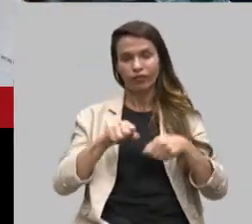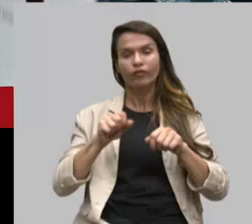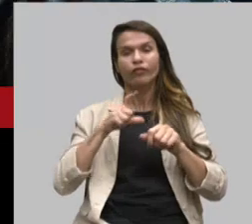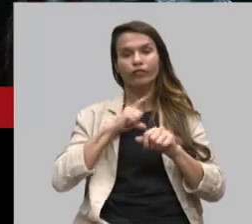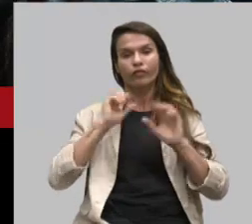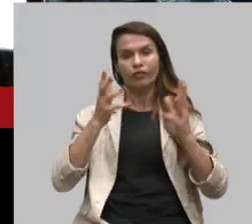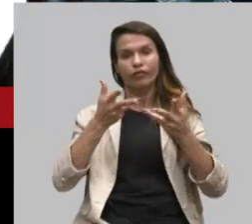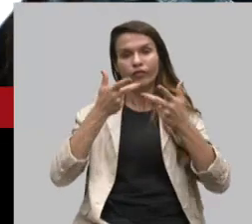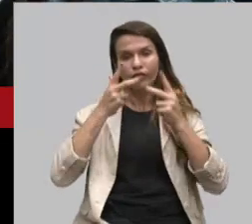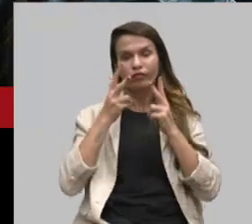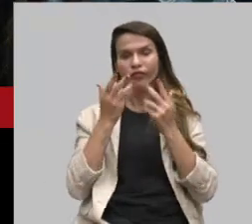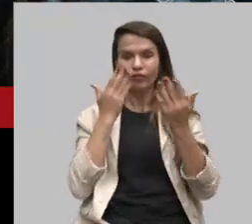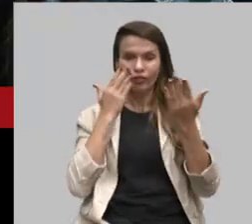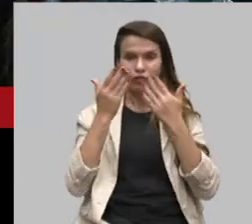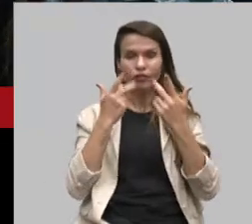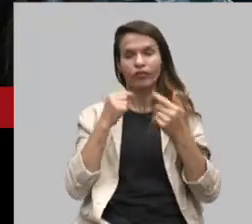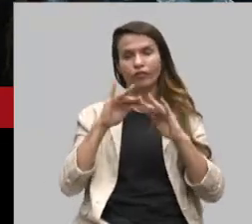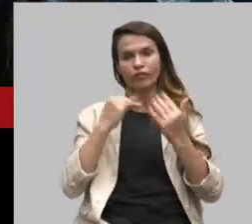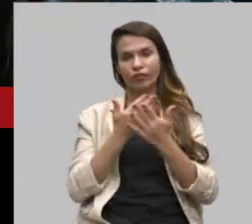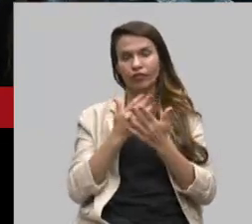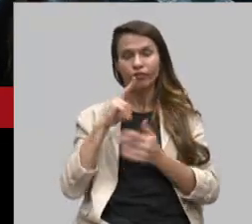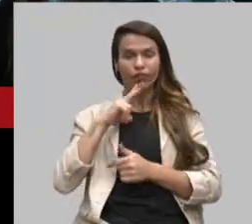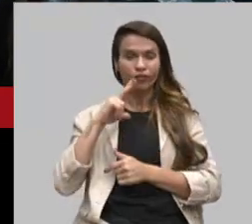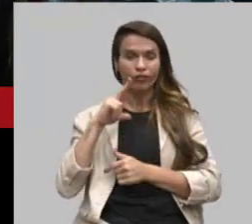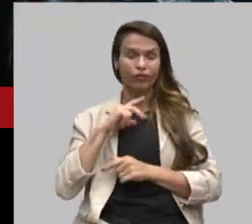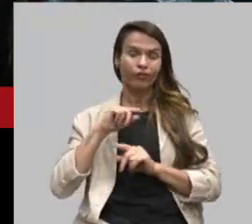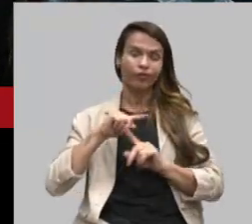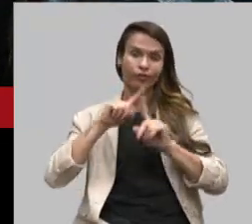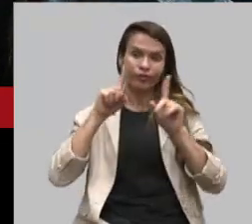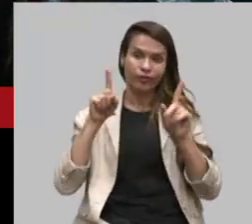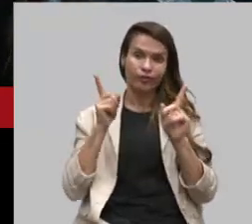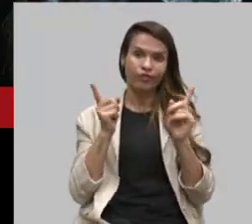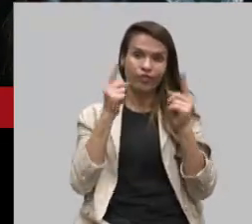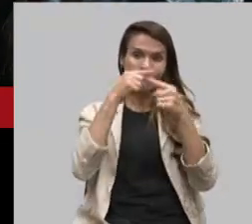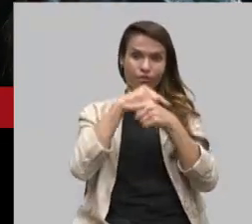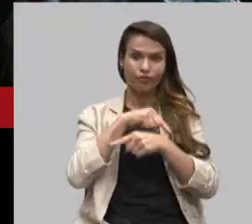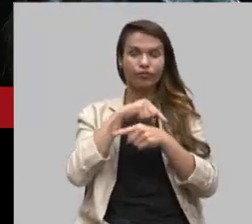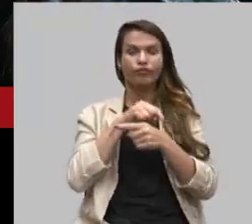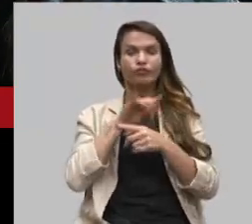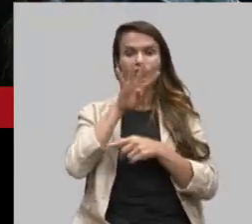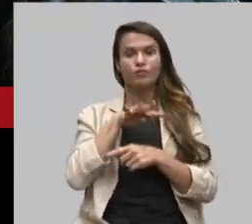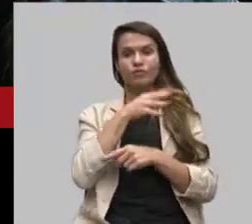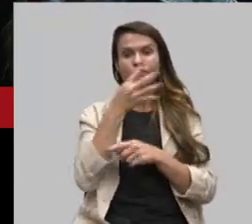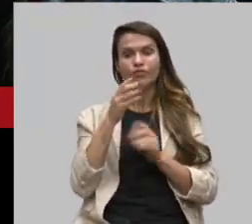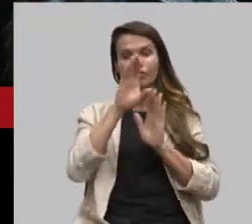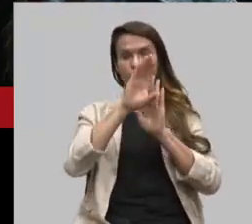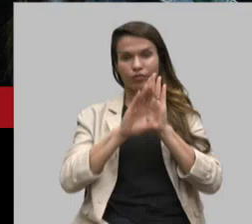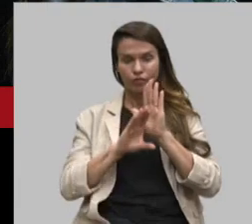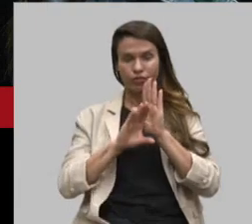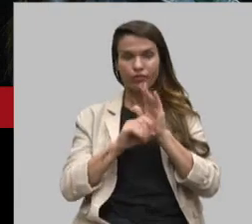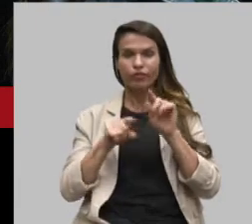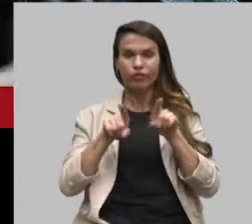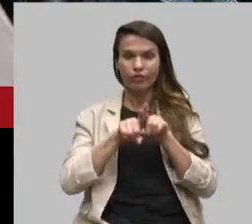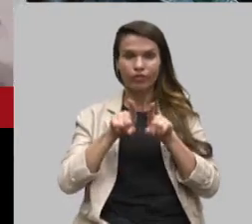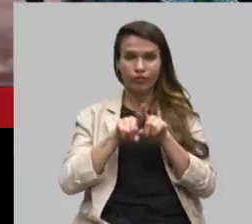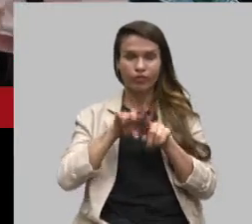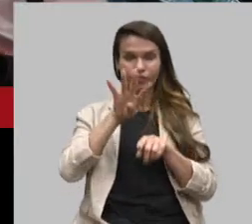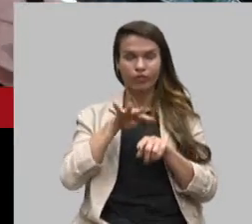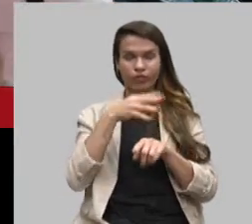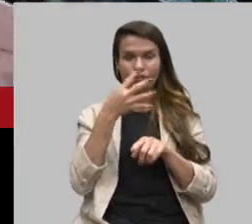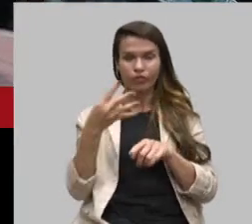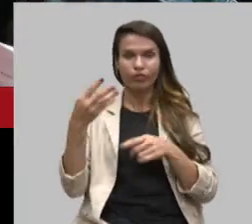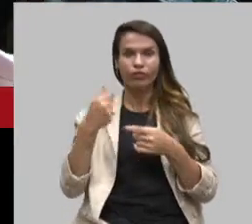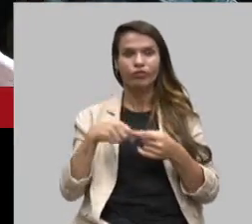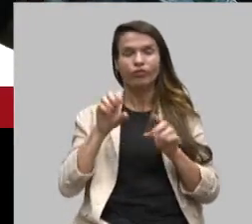os das escolas privadas só que a entre a matriz curricular do ensino e a matriz de referência do Enem já deveriam